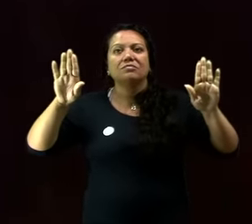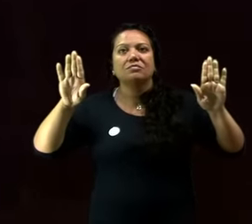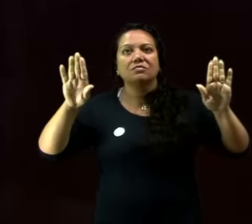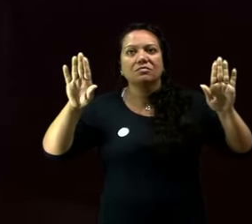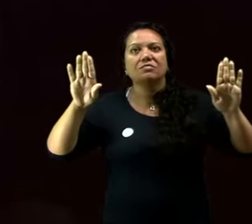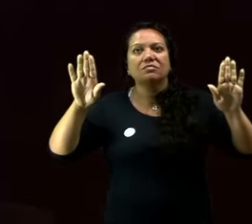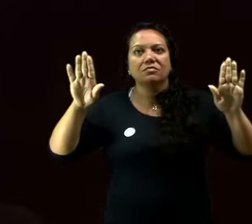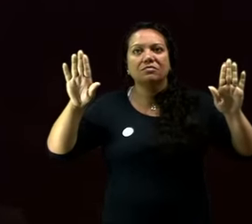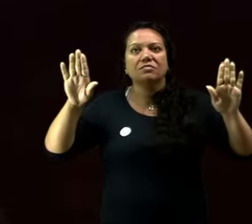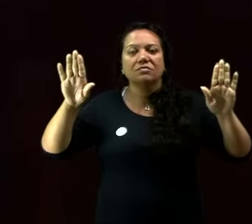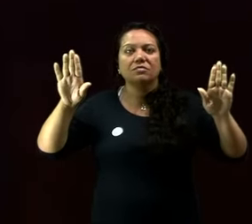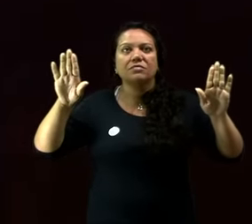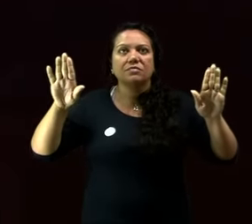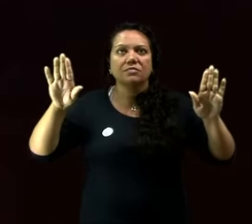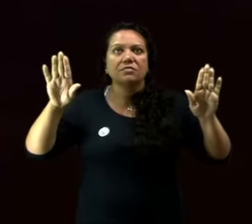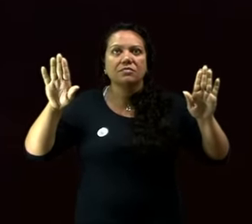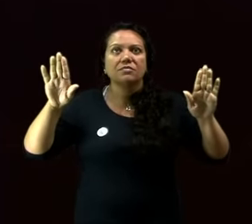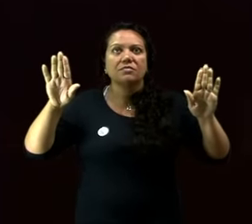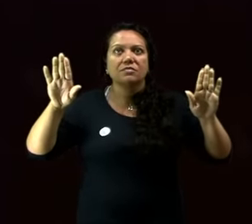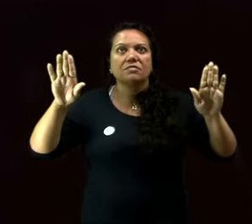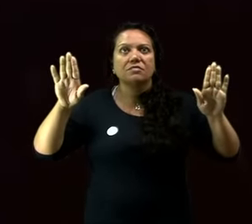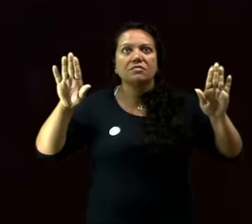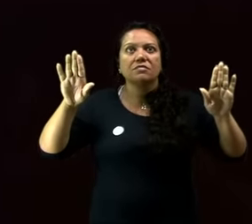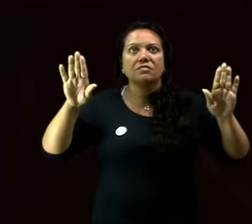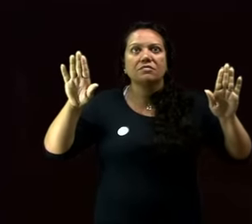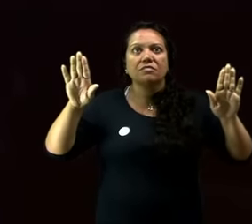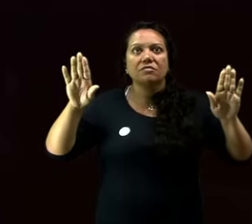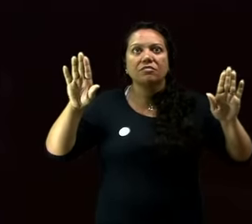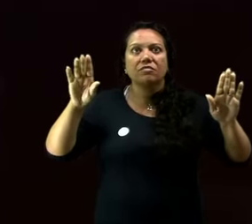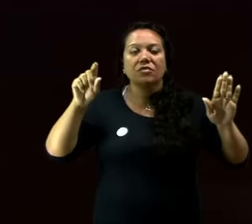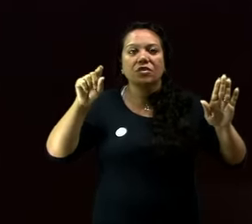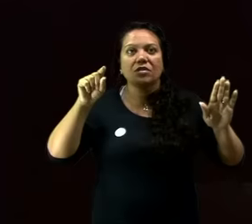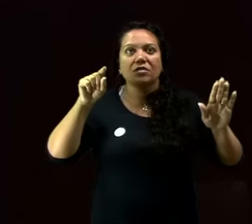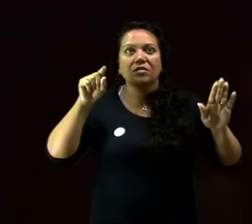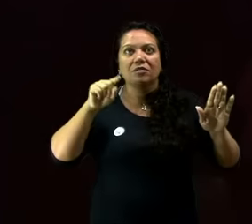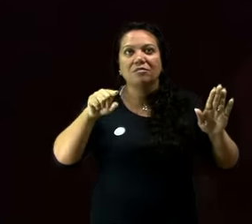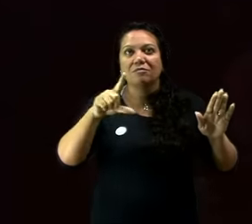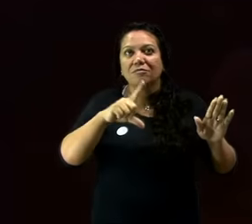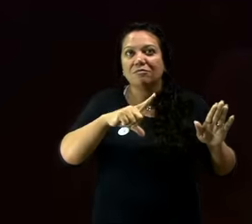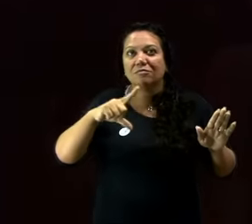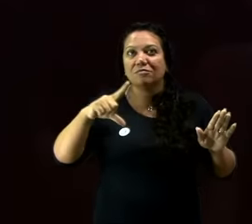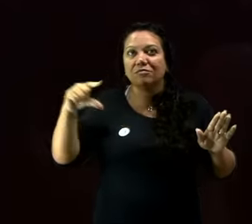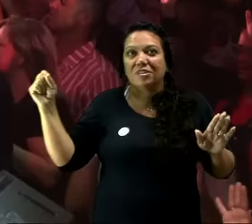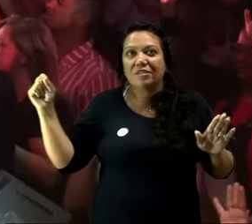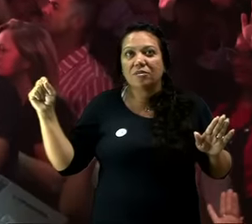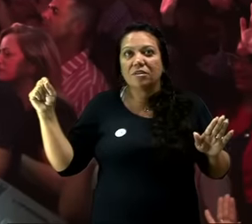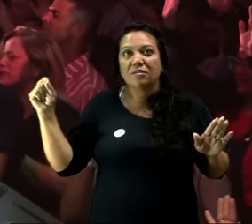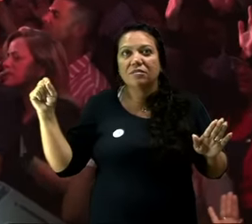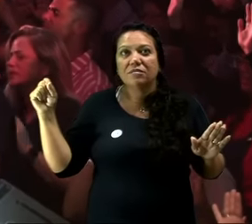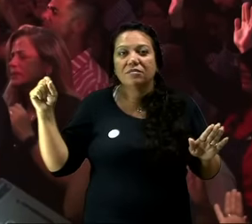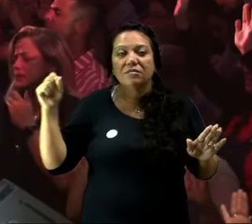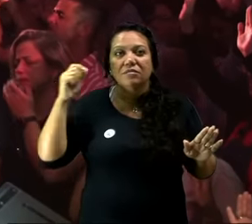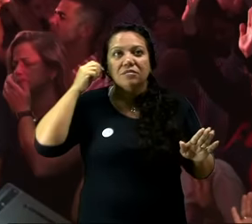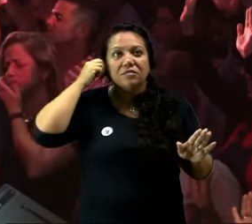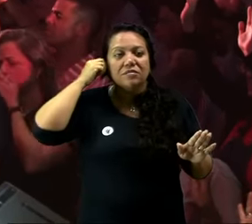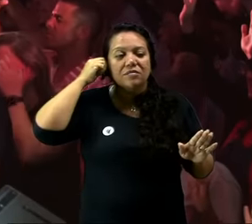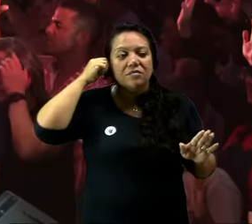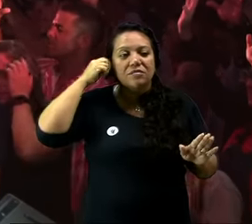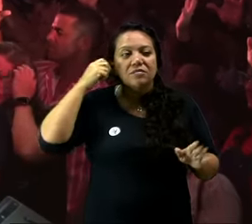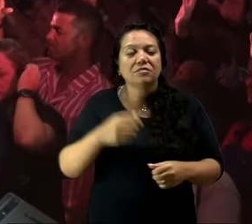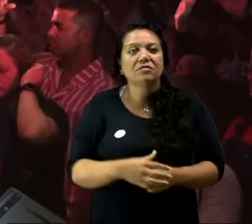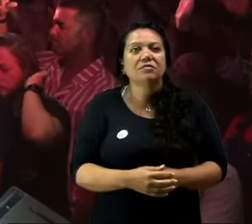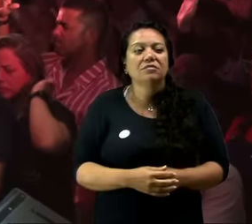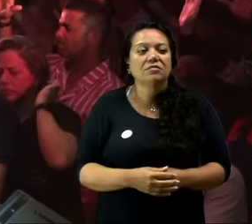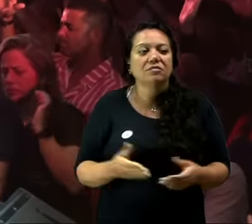Levanta sua mão. Você vai sair daqui hoje clamando a misericórdia. Você vai sair